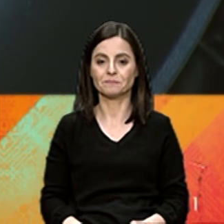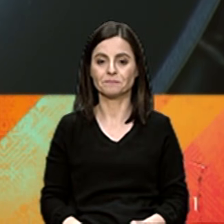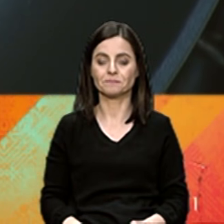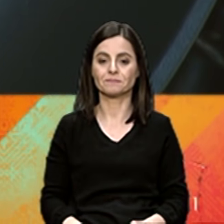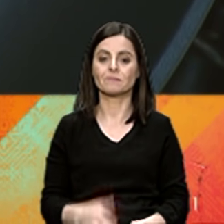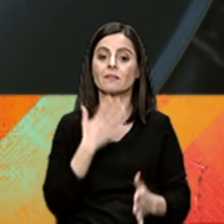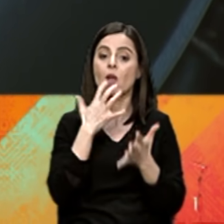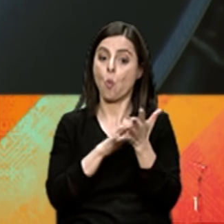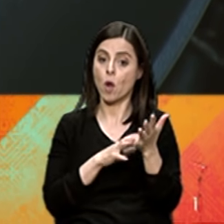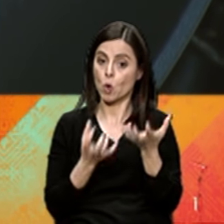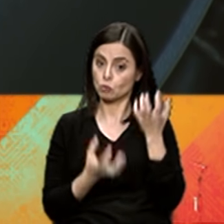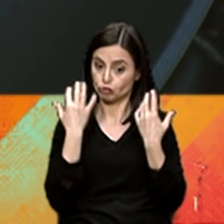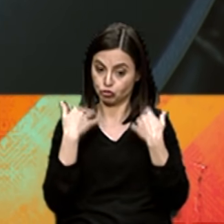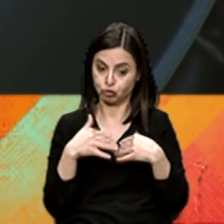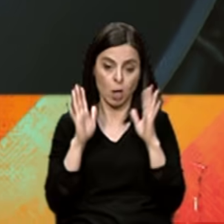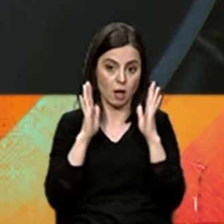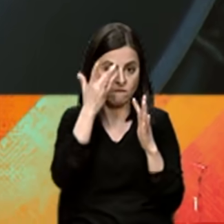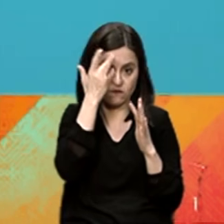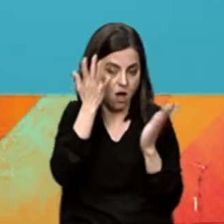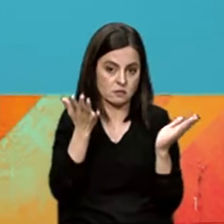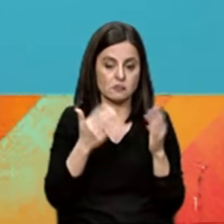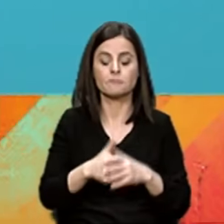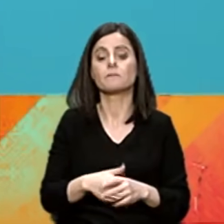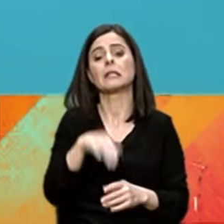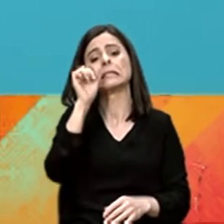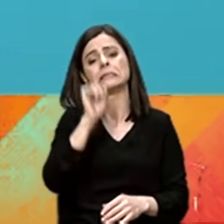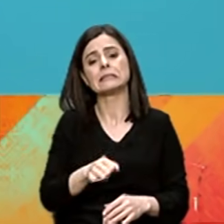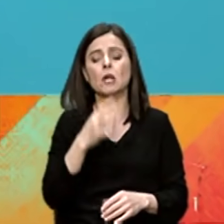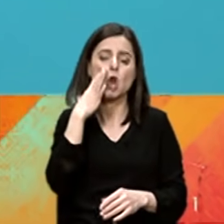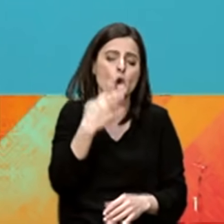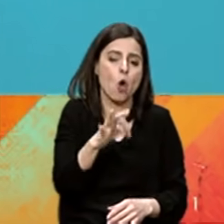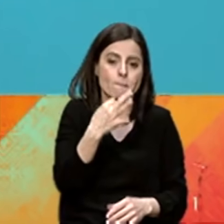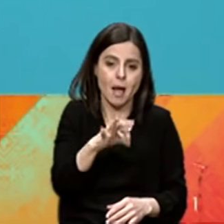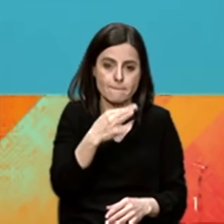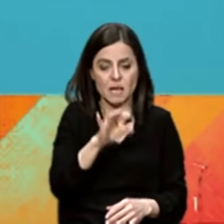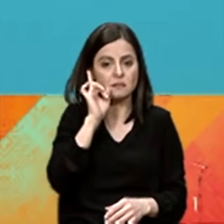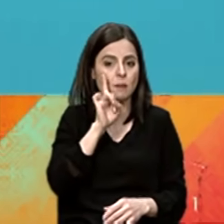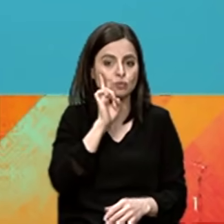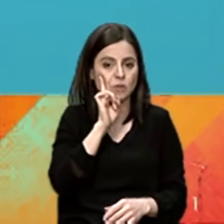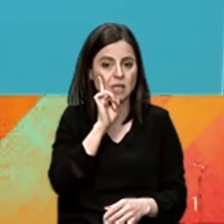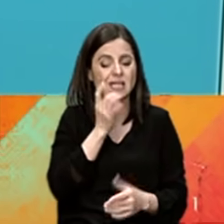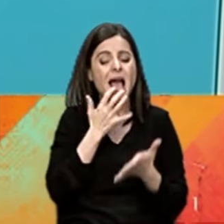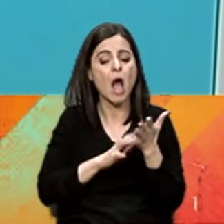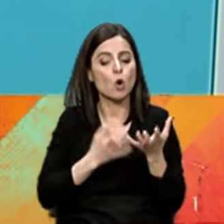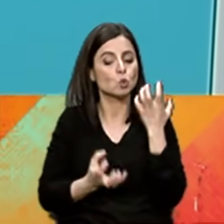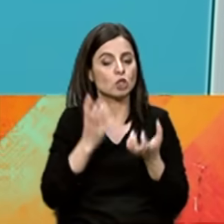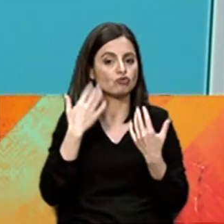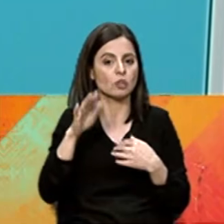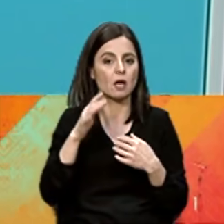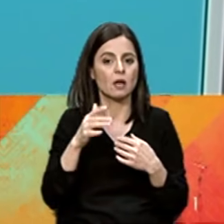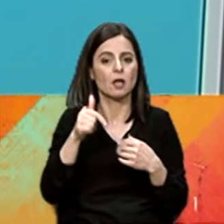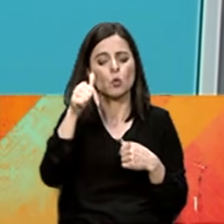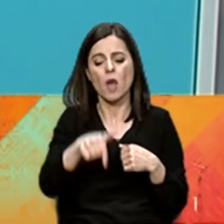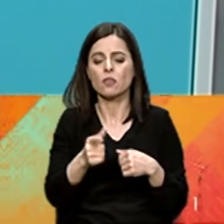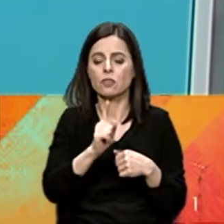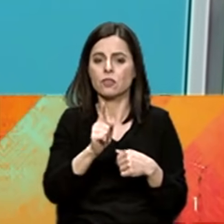Aqui o arroz já está cozido, portanto vai facilitar bastante. Sim, e normalmente para este prato é importante o arroz já estar cozido. Sim. E não ser arroz do dia.